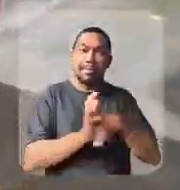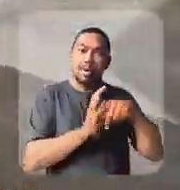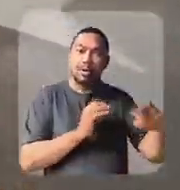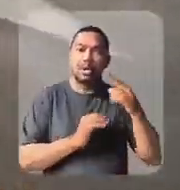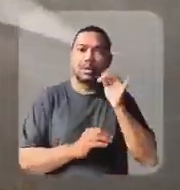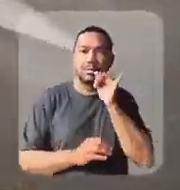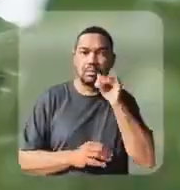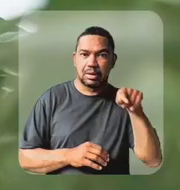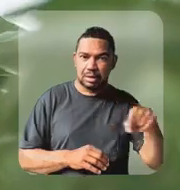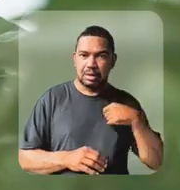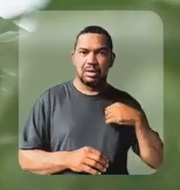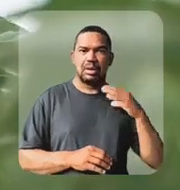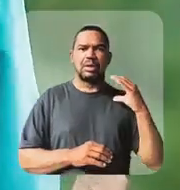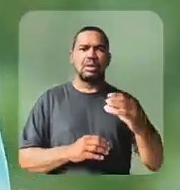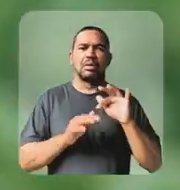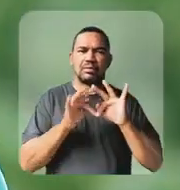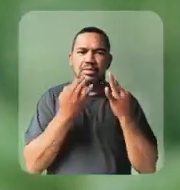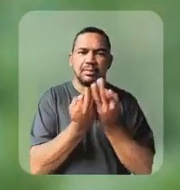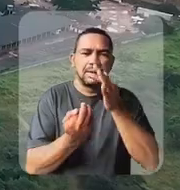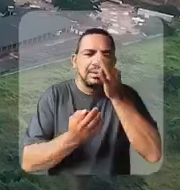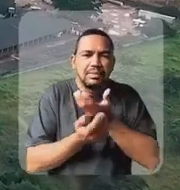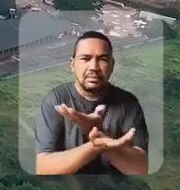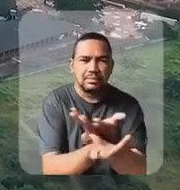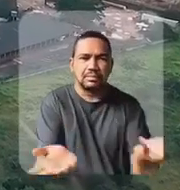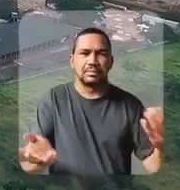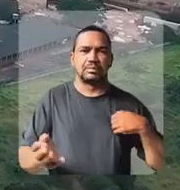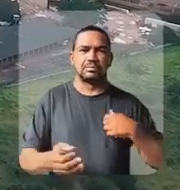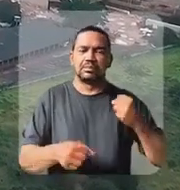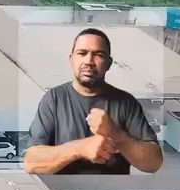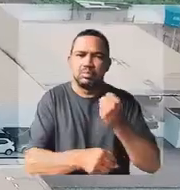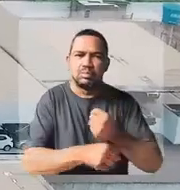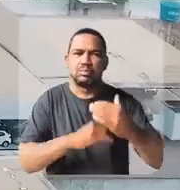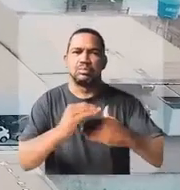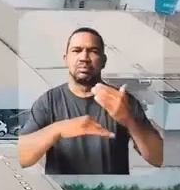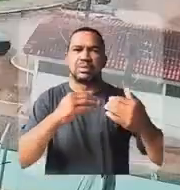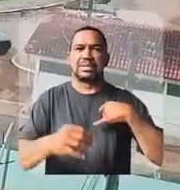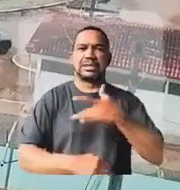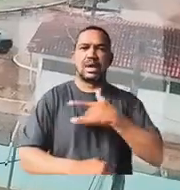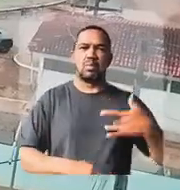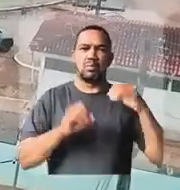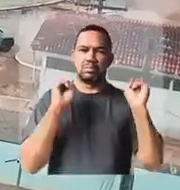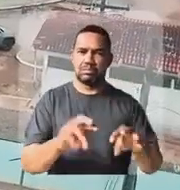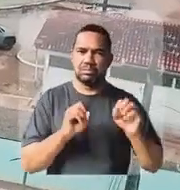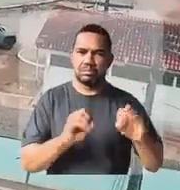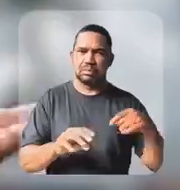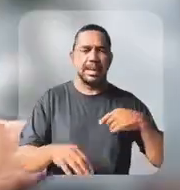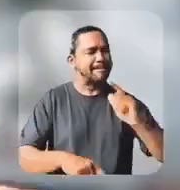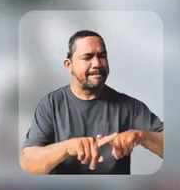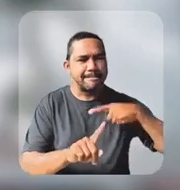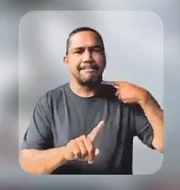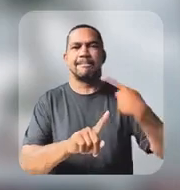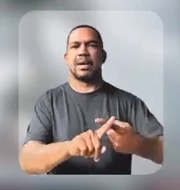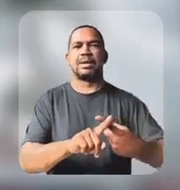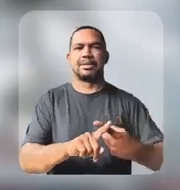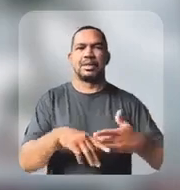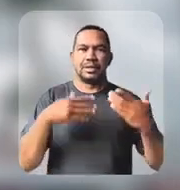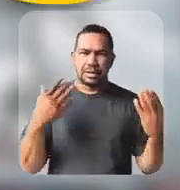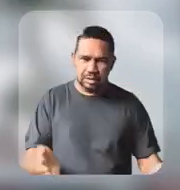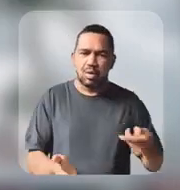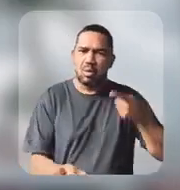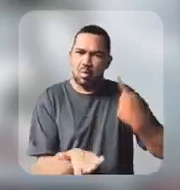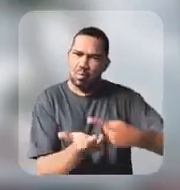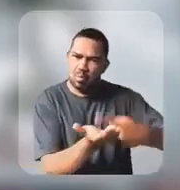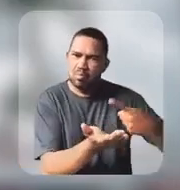para Arapiraca, investidos na agricultura familiar, obras de infraestrutura, na saúde, educação e muito mais.